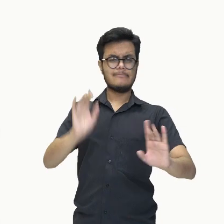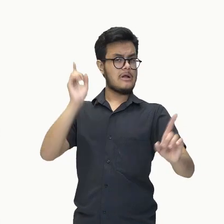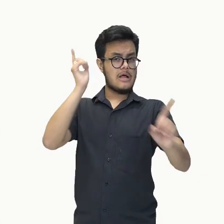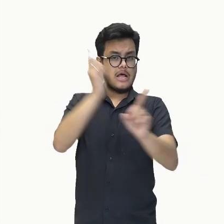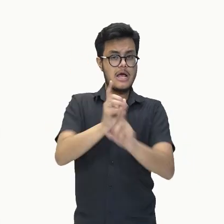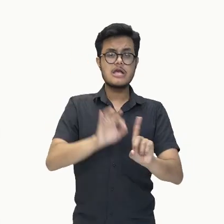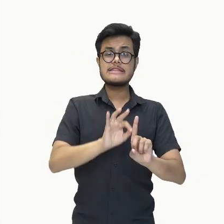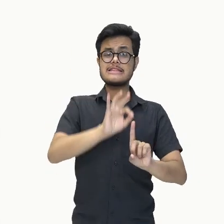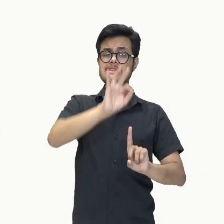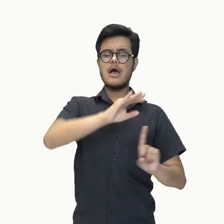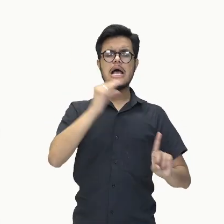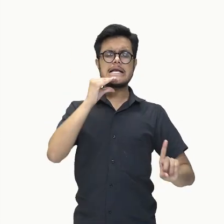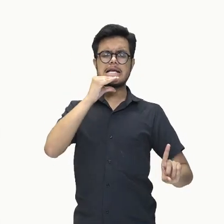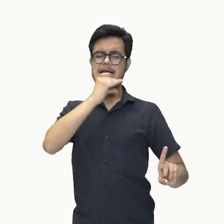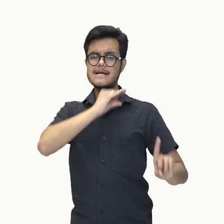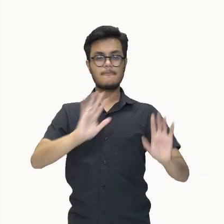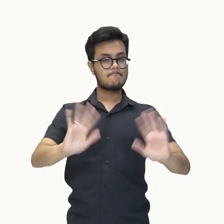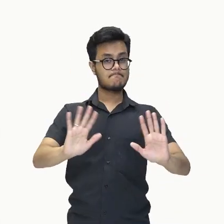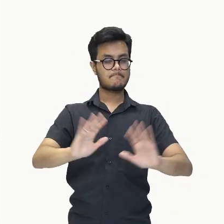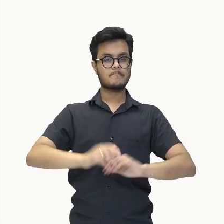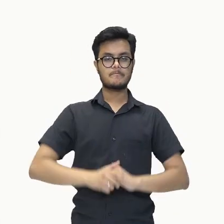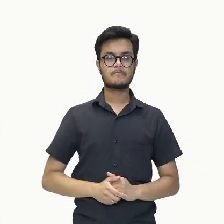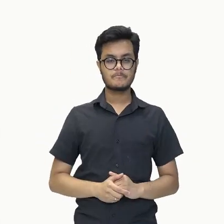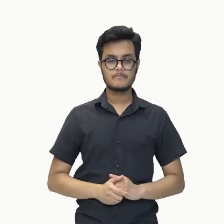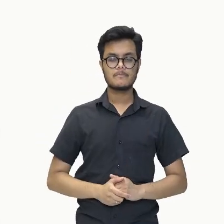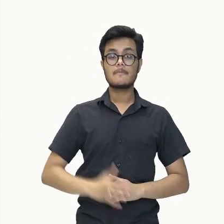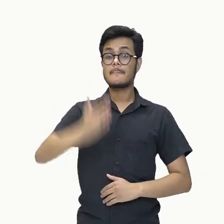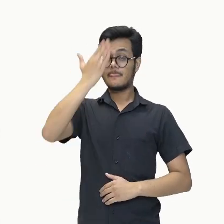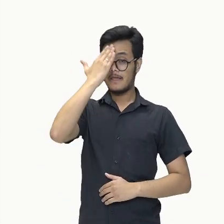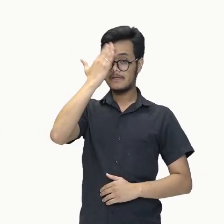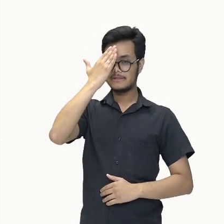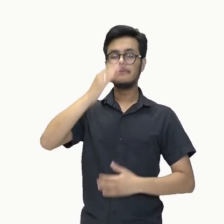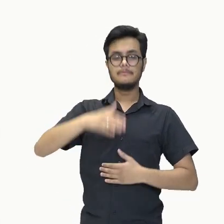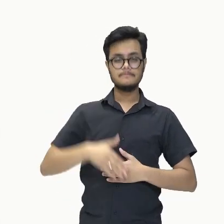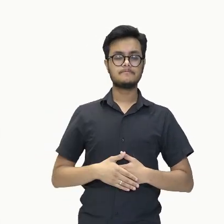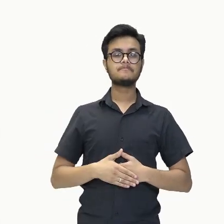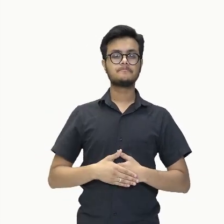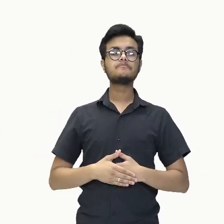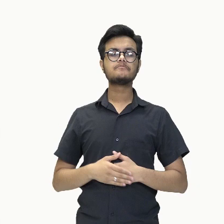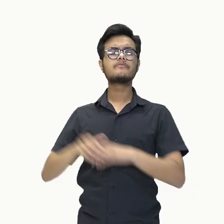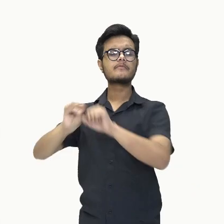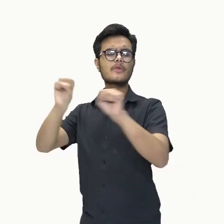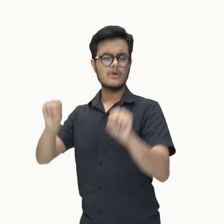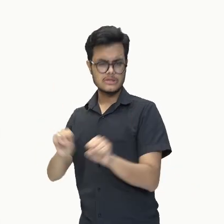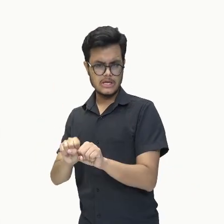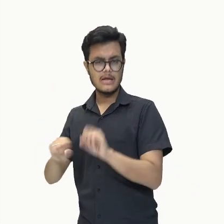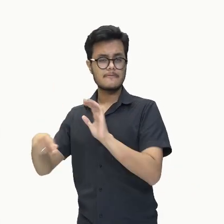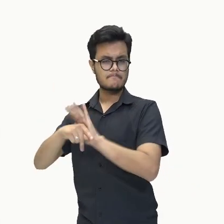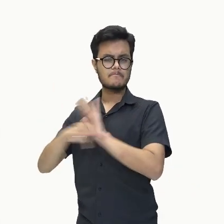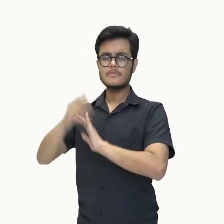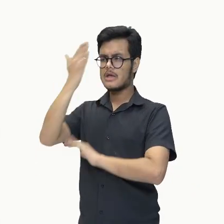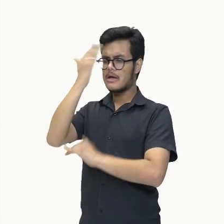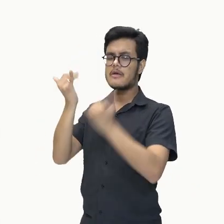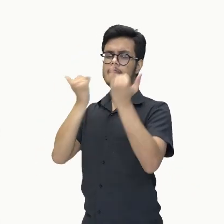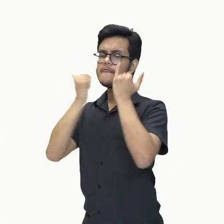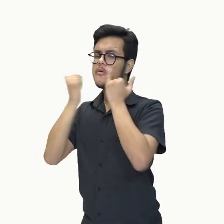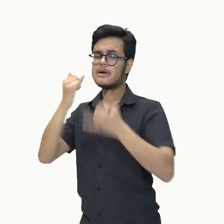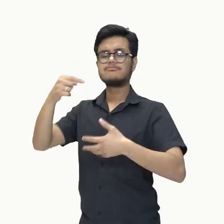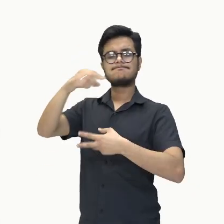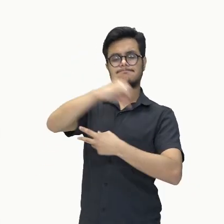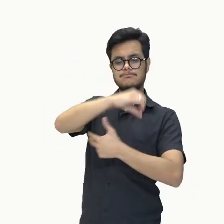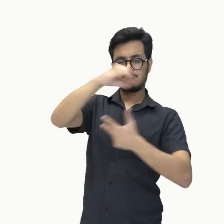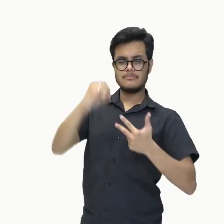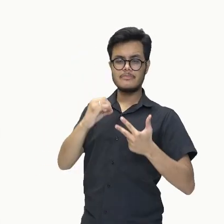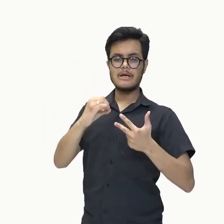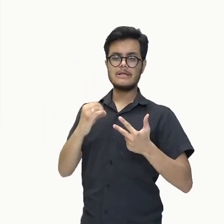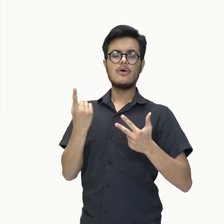novembro. Isso daí vem do site aqui, Educa Mais Brasil, .com.br do Enem,